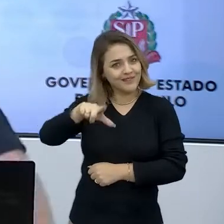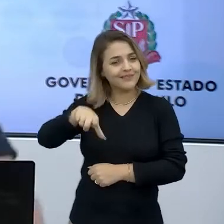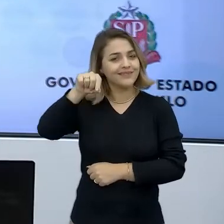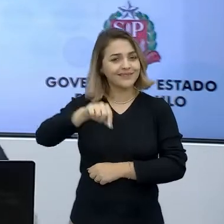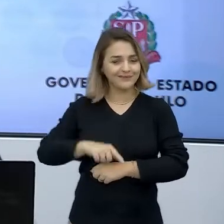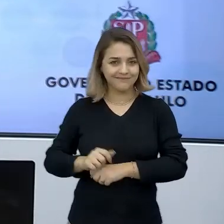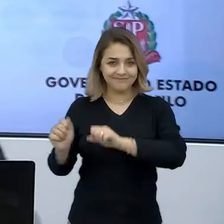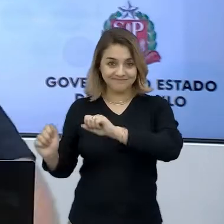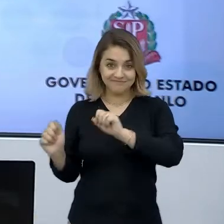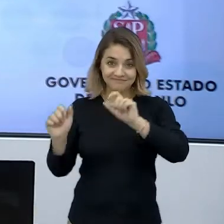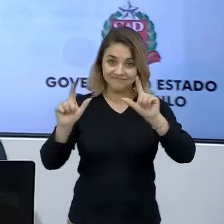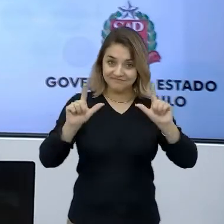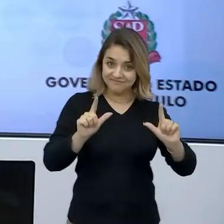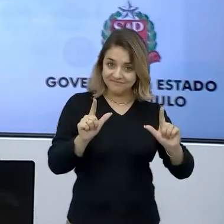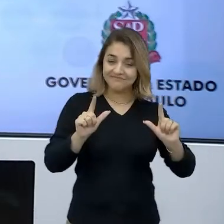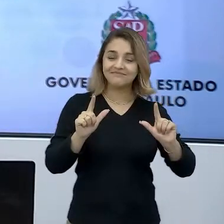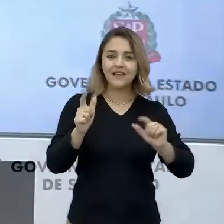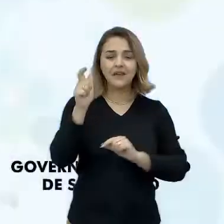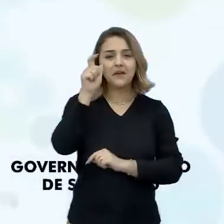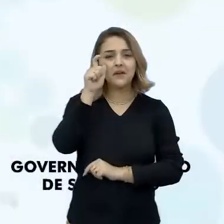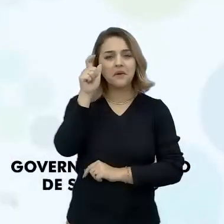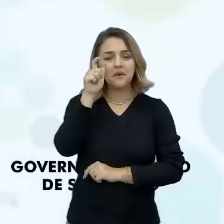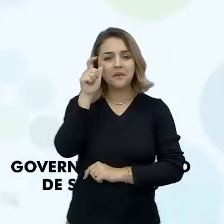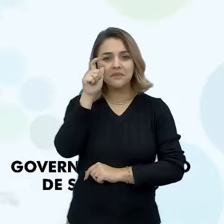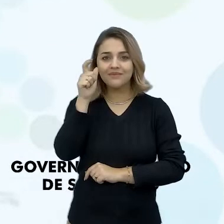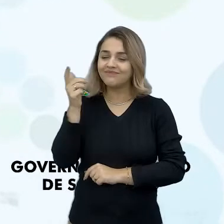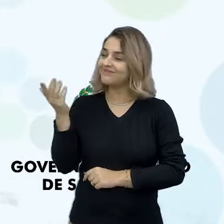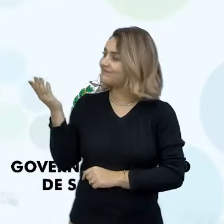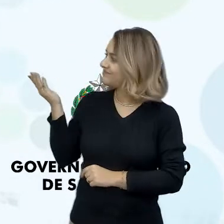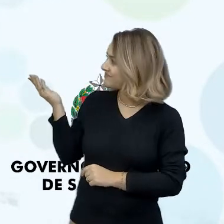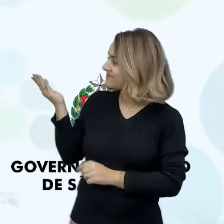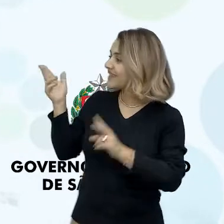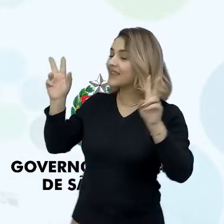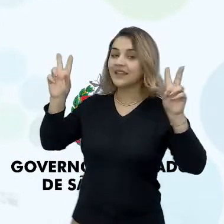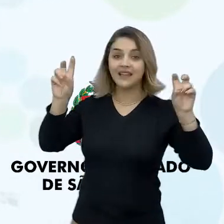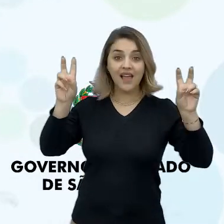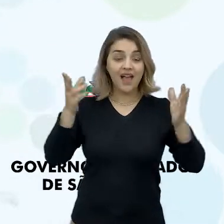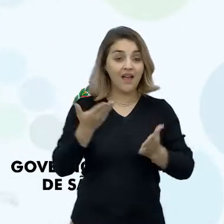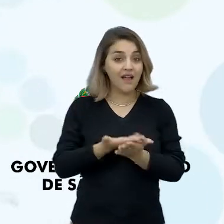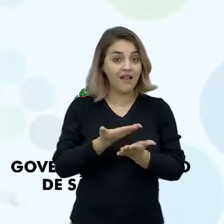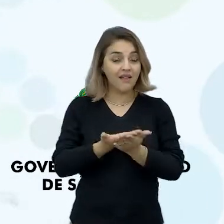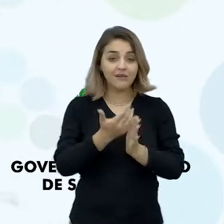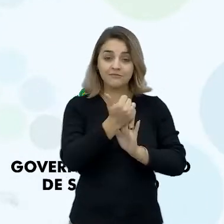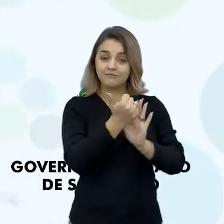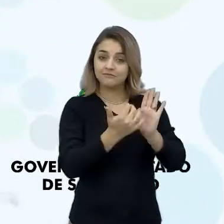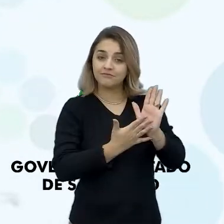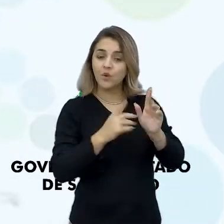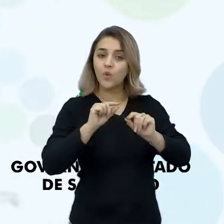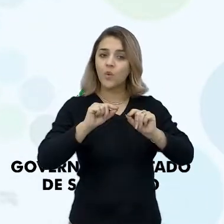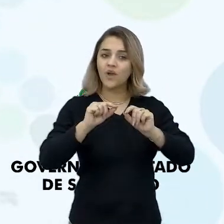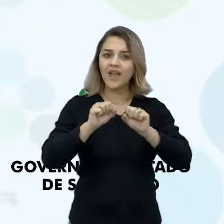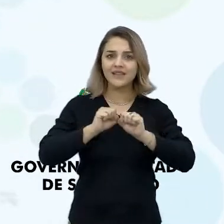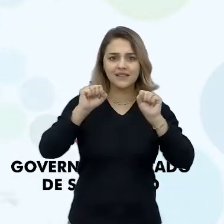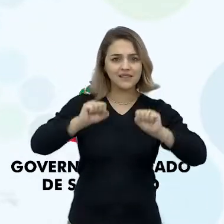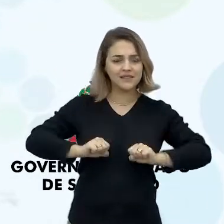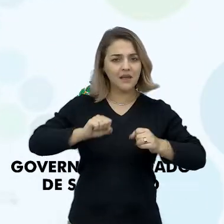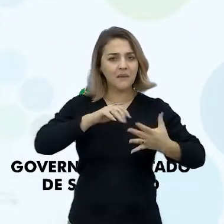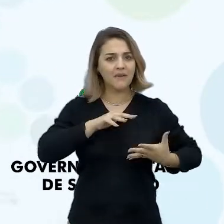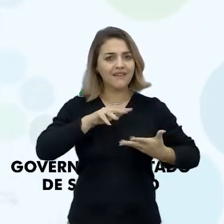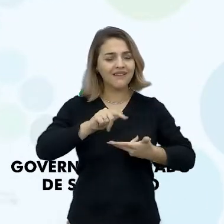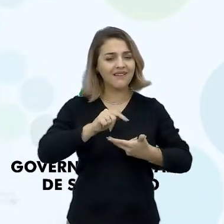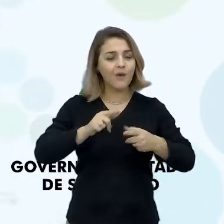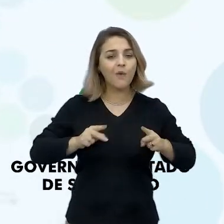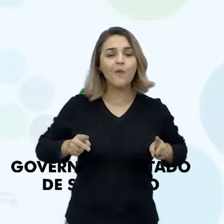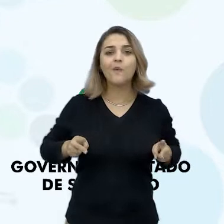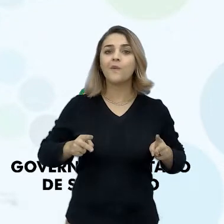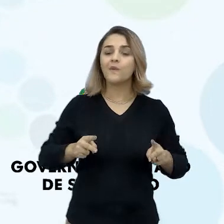aí na tela, por gentileza, que a gente vai ver aí o tema da aula e a atividade. Tá aí, ó, Sistema Terra, dando continuidade